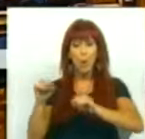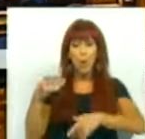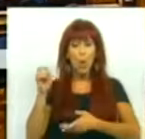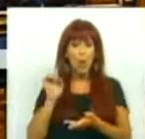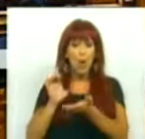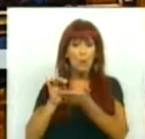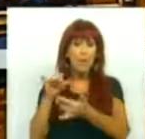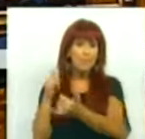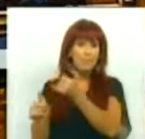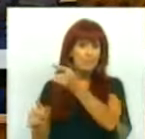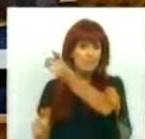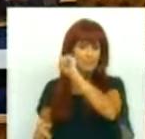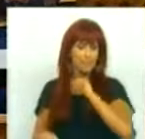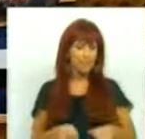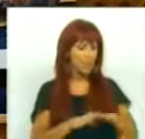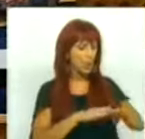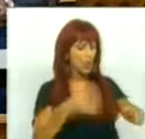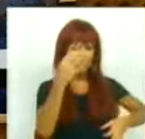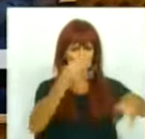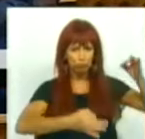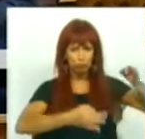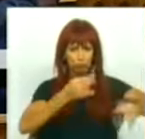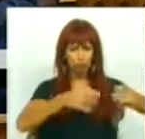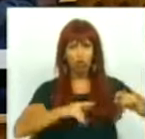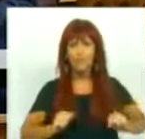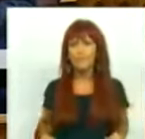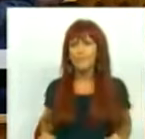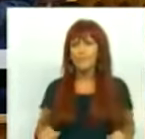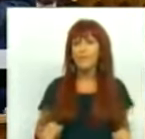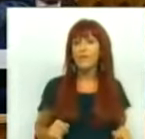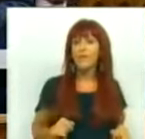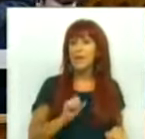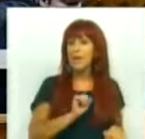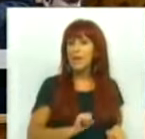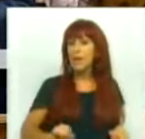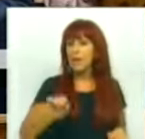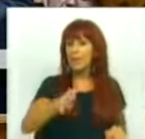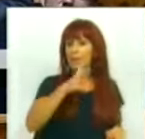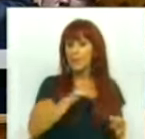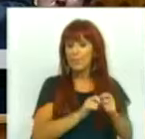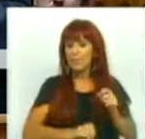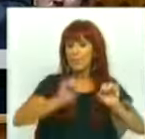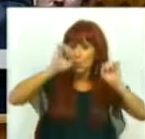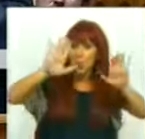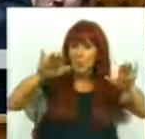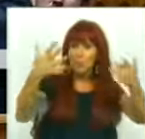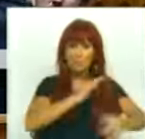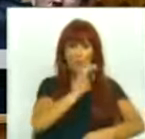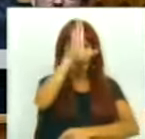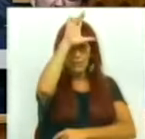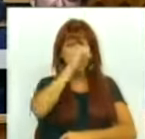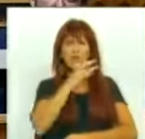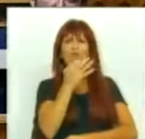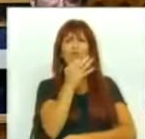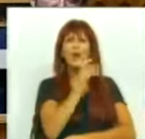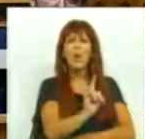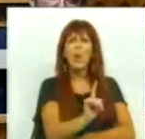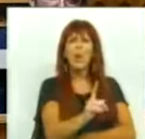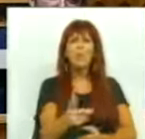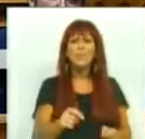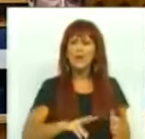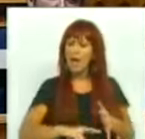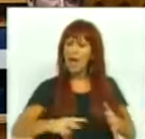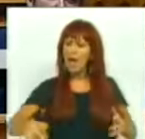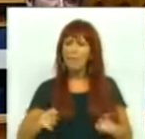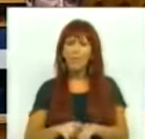ou do capital de risco, ao nível da justiça. Na sua intervenção inicial, o Sr. Primeiro-Ministro falou